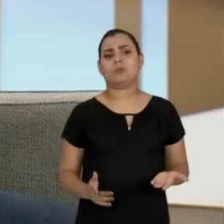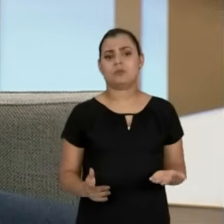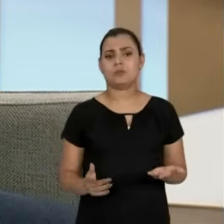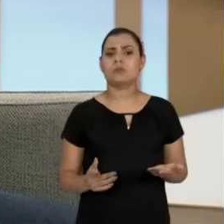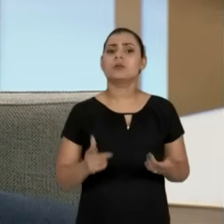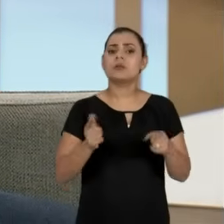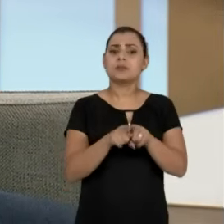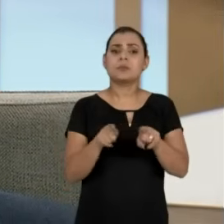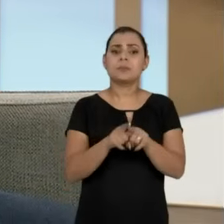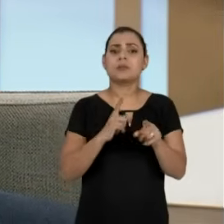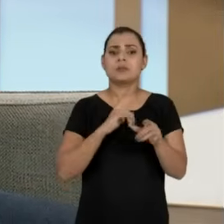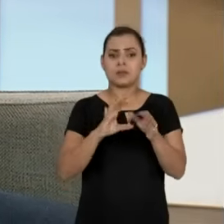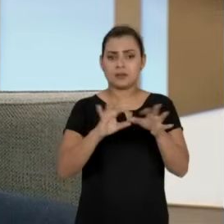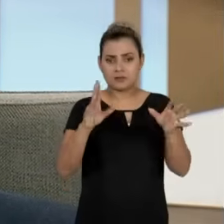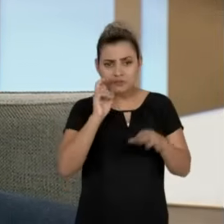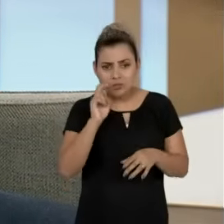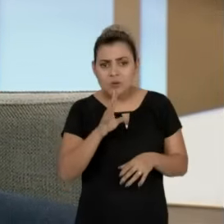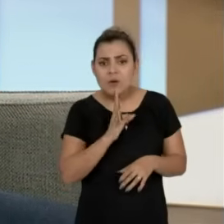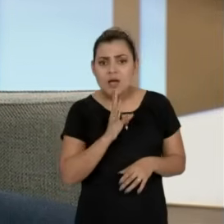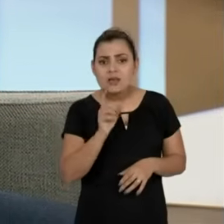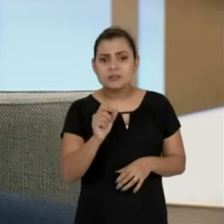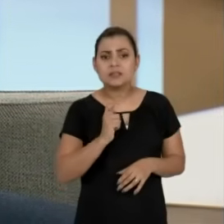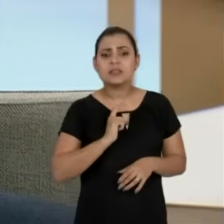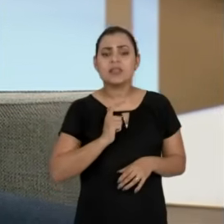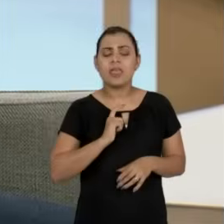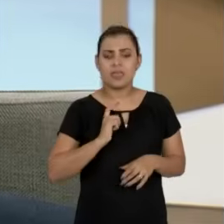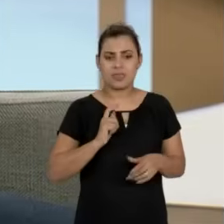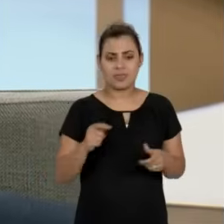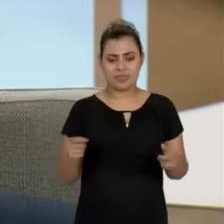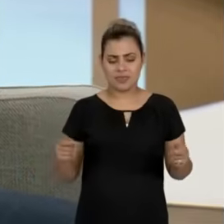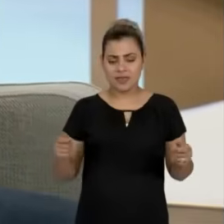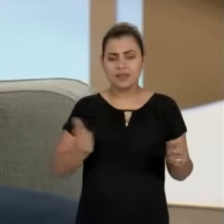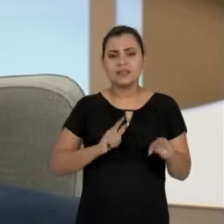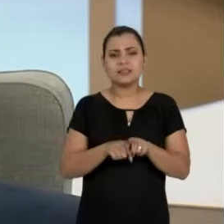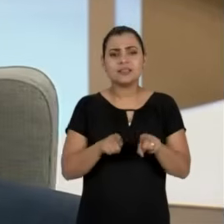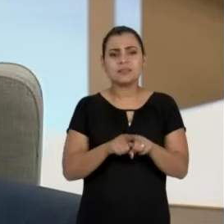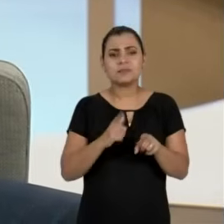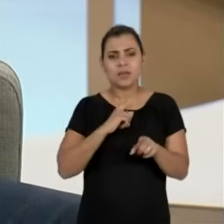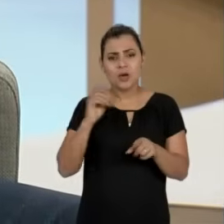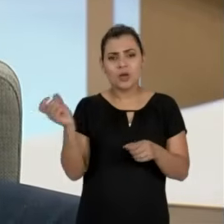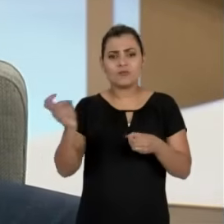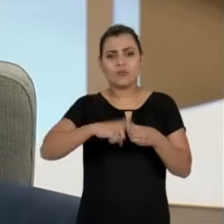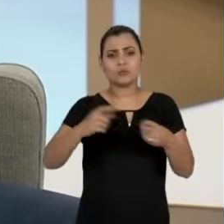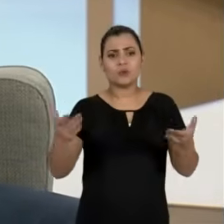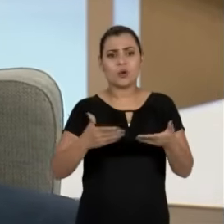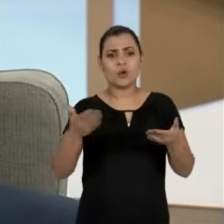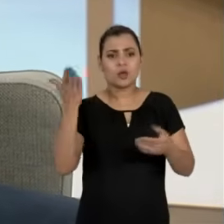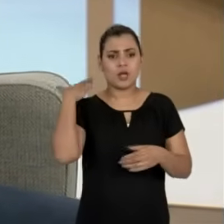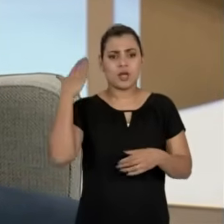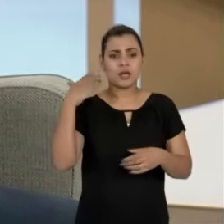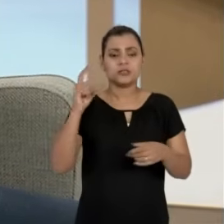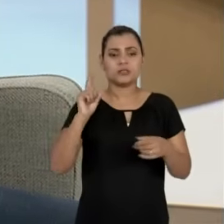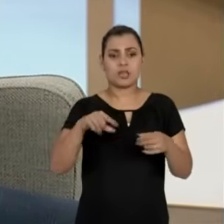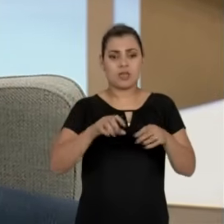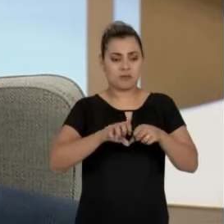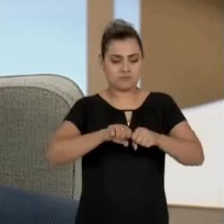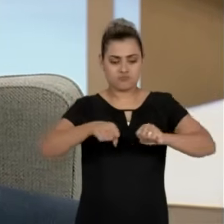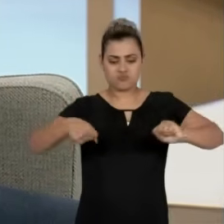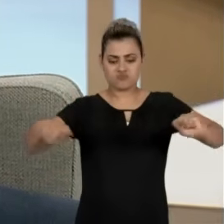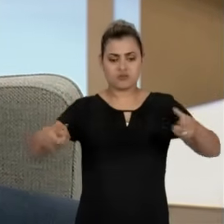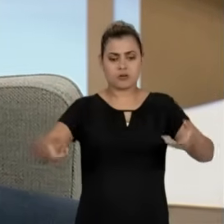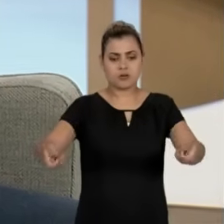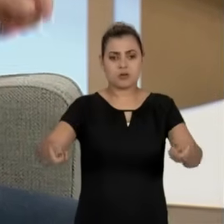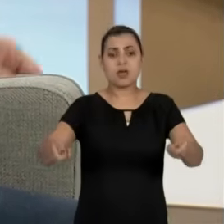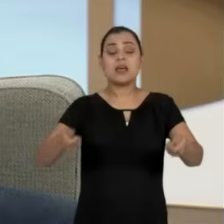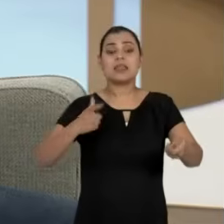o skidder, né? Não sei se vocês sabem o que é isso, que é aquele correntão, né? Que voltou à prática, já tinha acabado, que é um correntão, com 2 tratores,